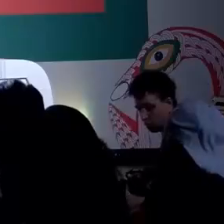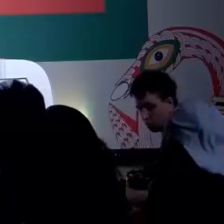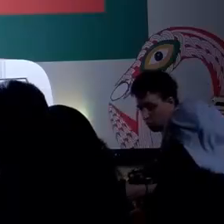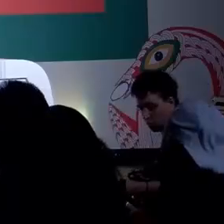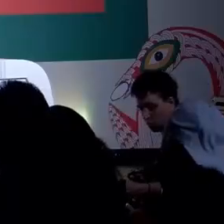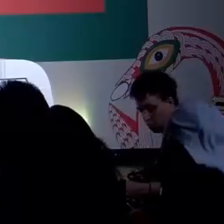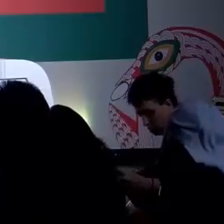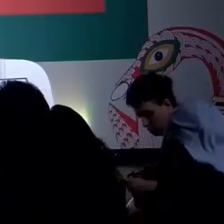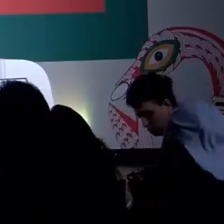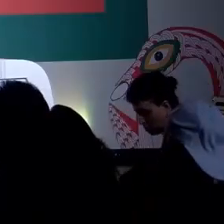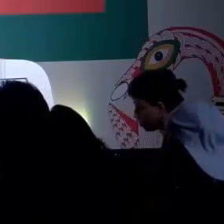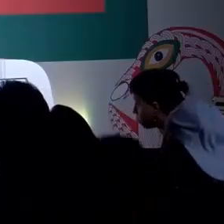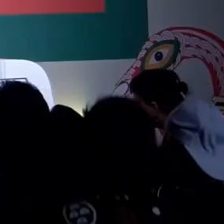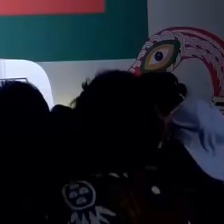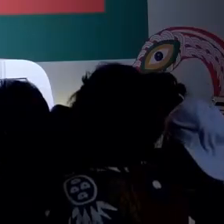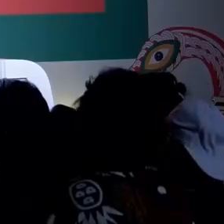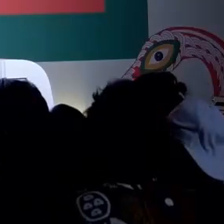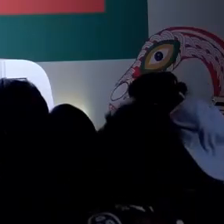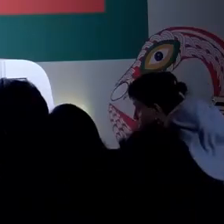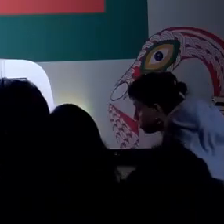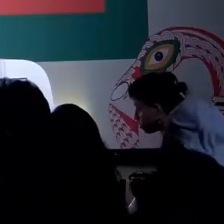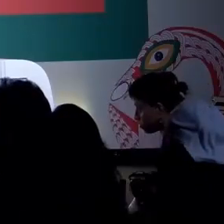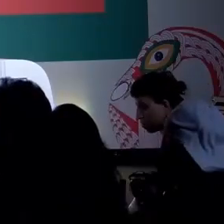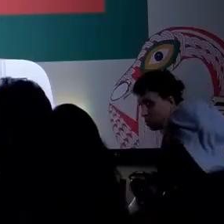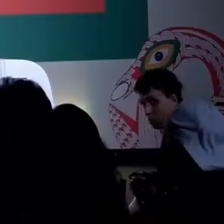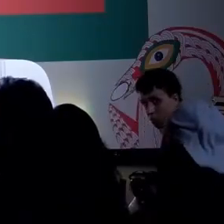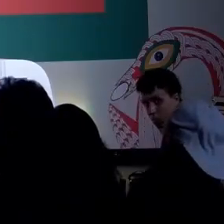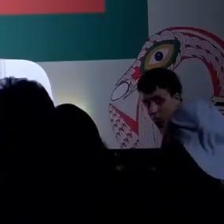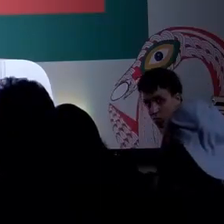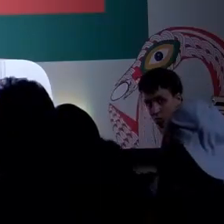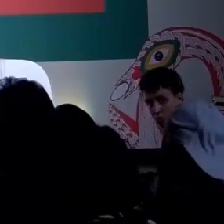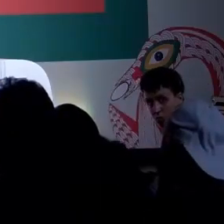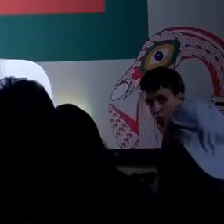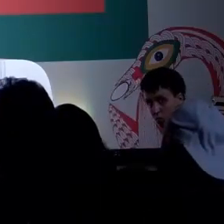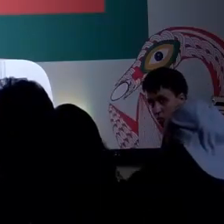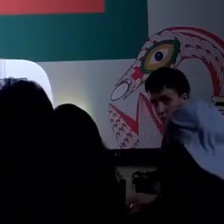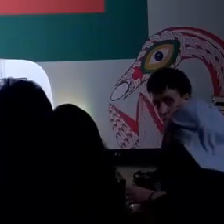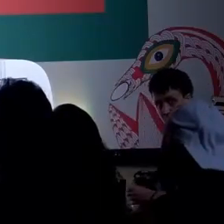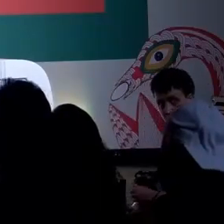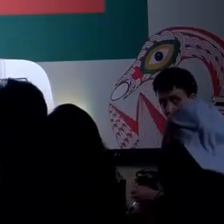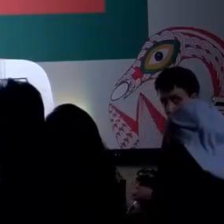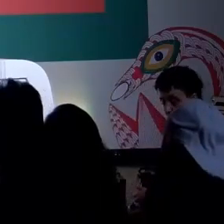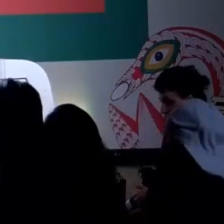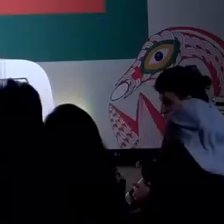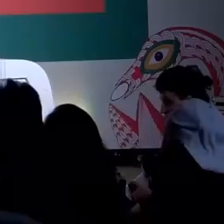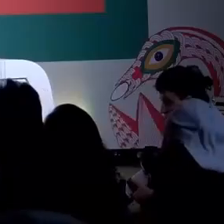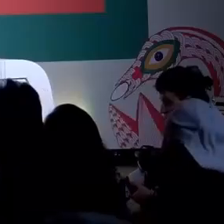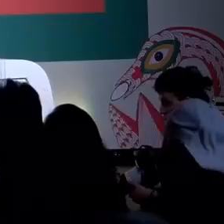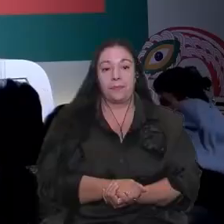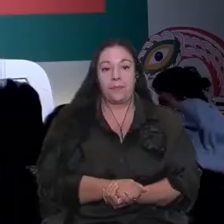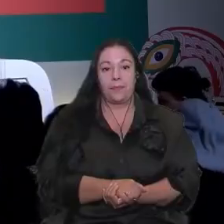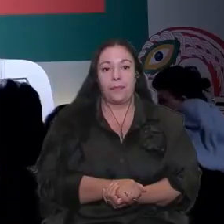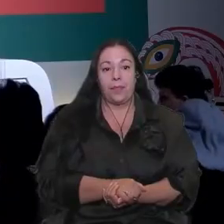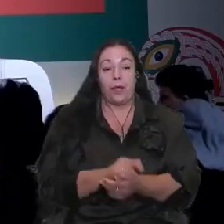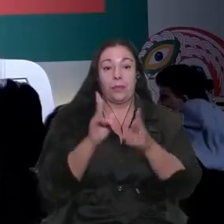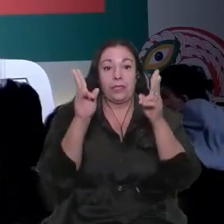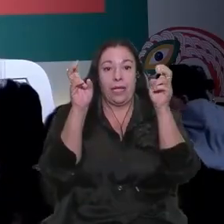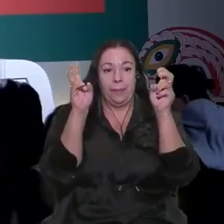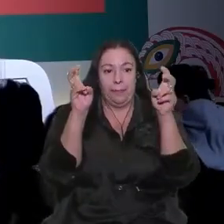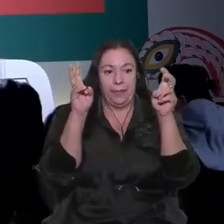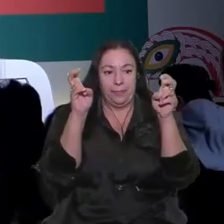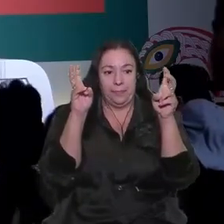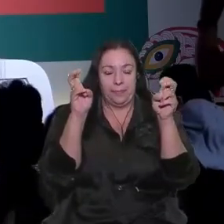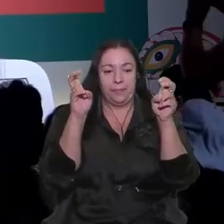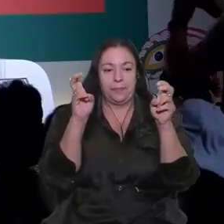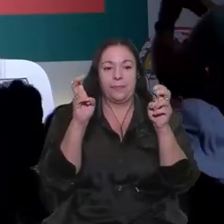acima da mesa dos tanta convidados, homenagem. há uma Mas grande eu faixa queria, vermelha, cujo o no canto título direito lê-se desse Terceiro Flip festival, Paracatu. a Da esquerda